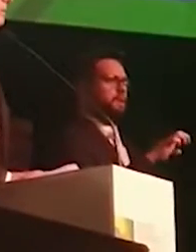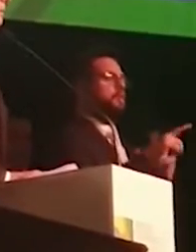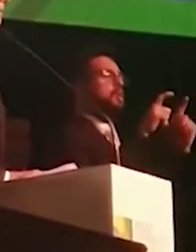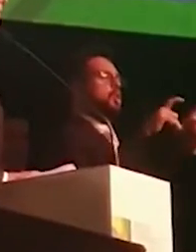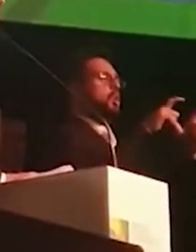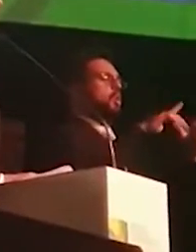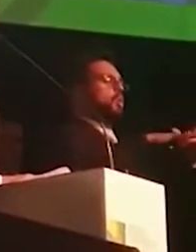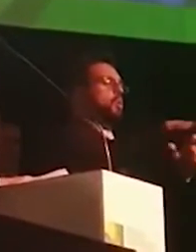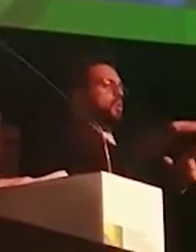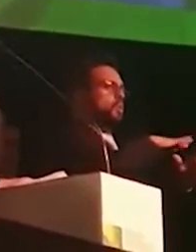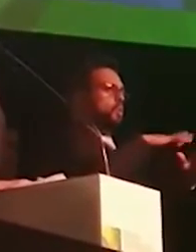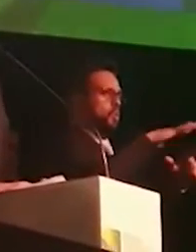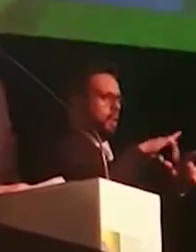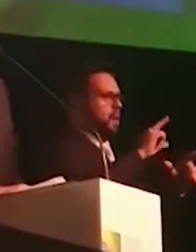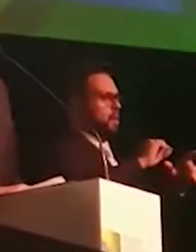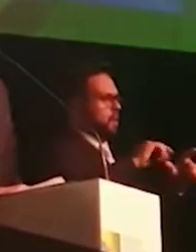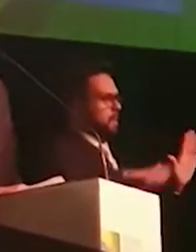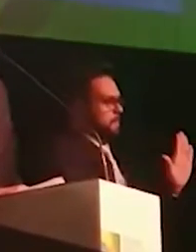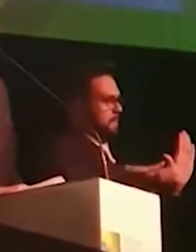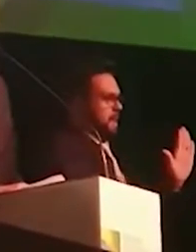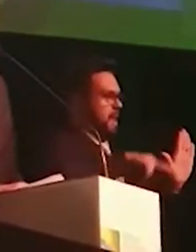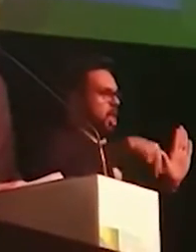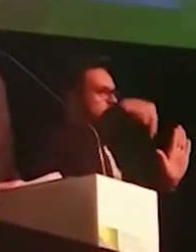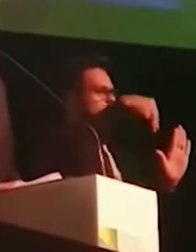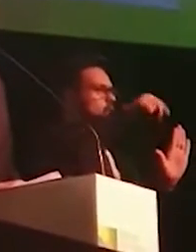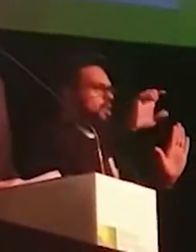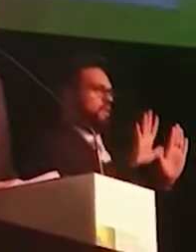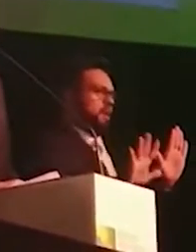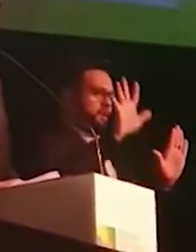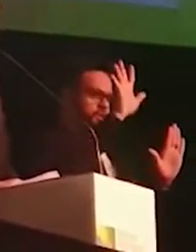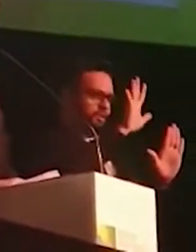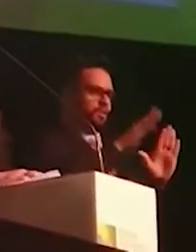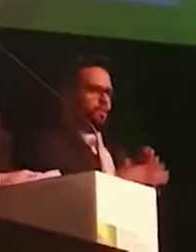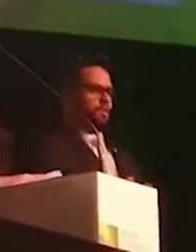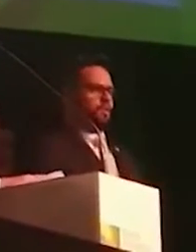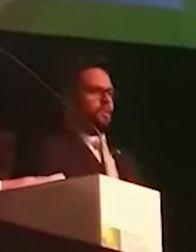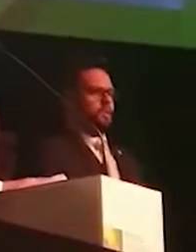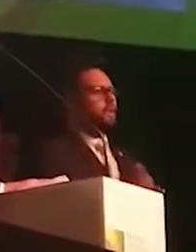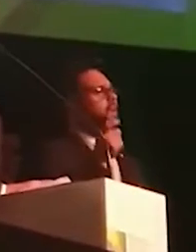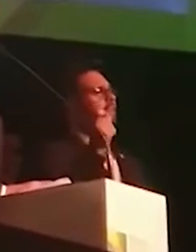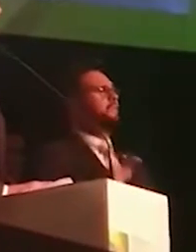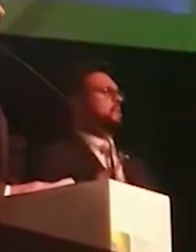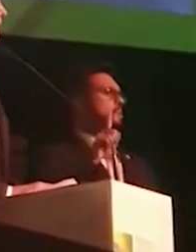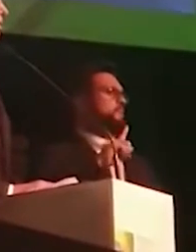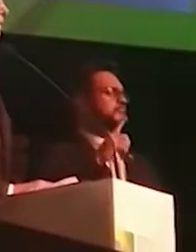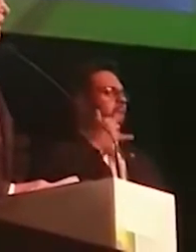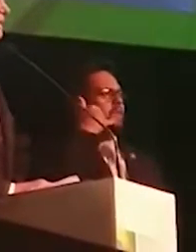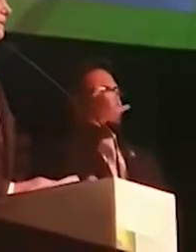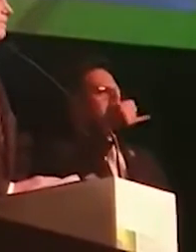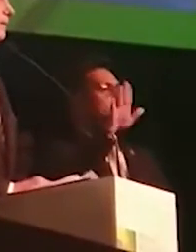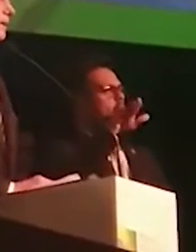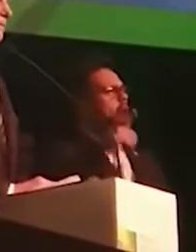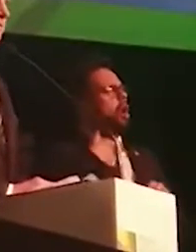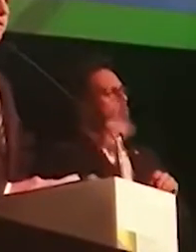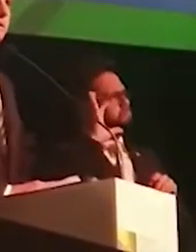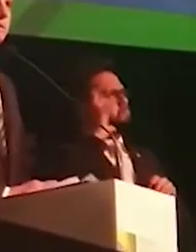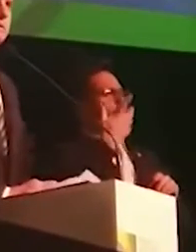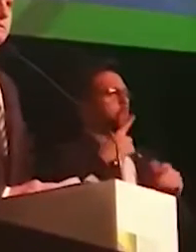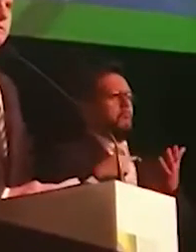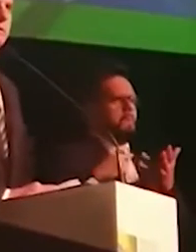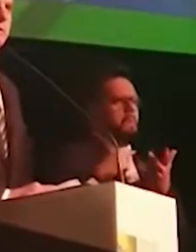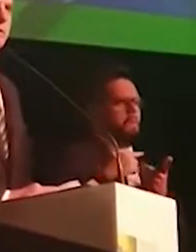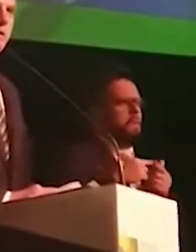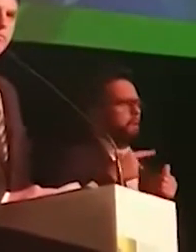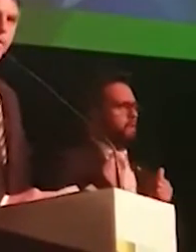região costeira do Nordeste. Eu não precisei ligar para ele para que tomasse as